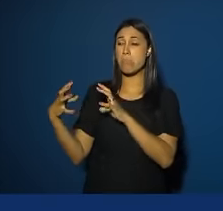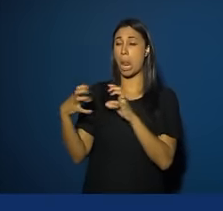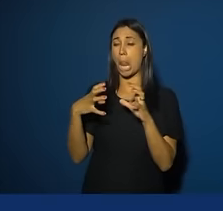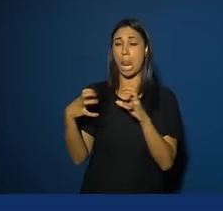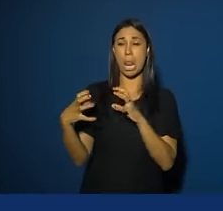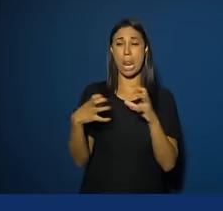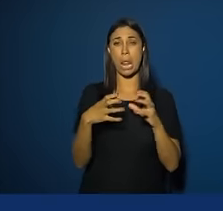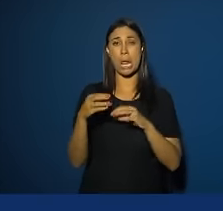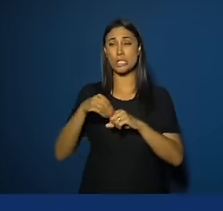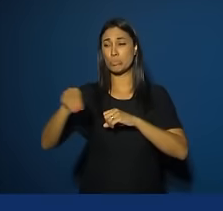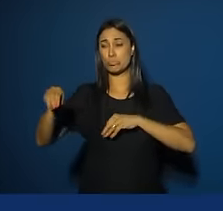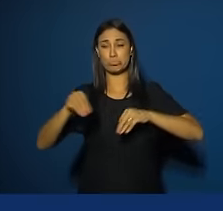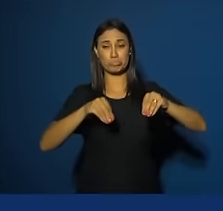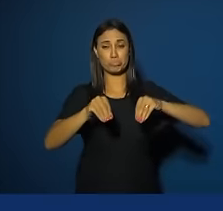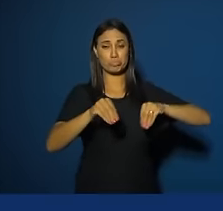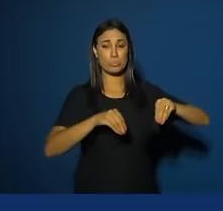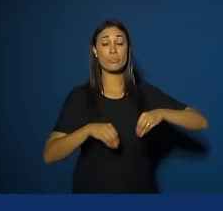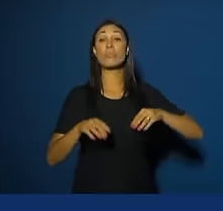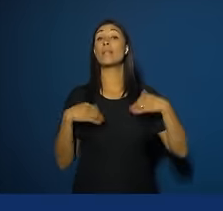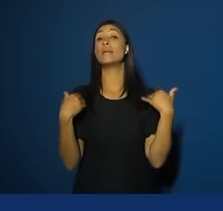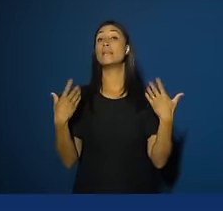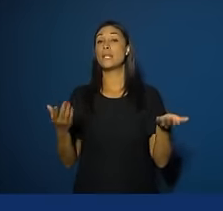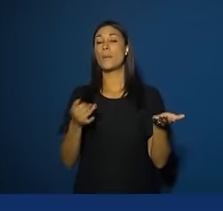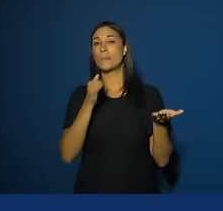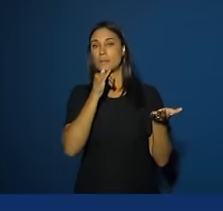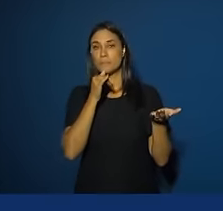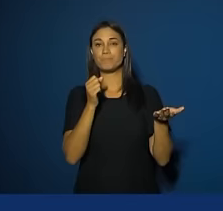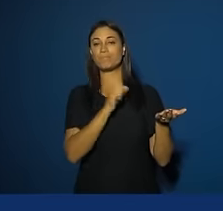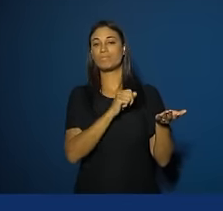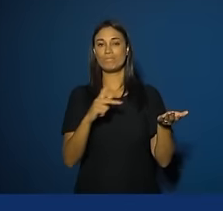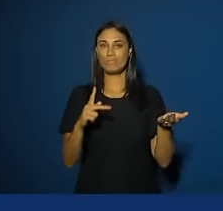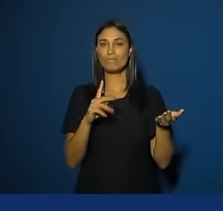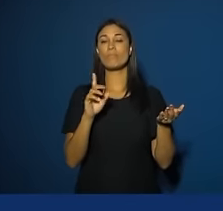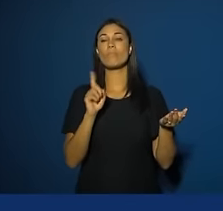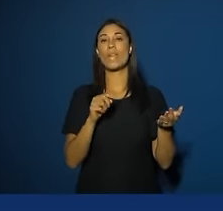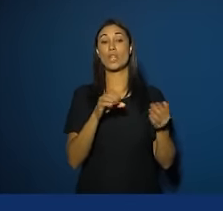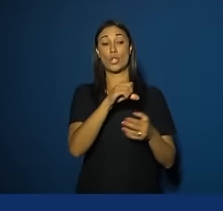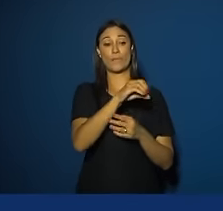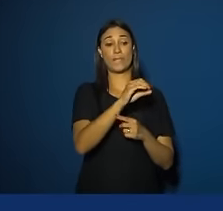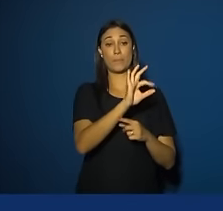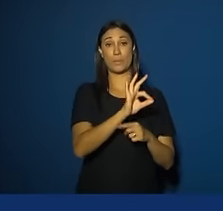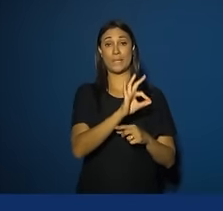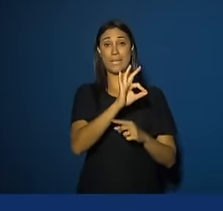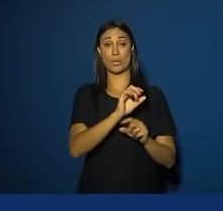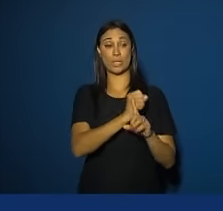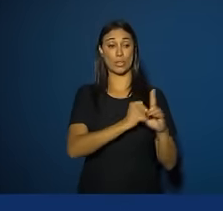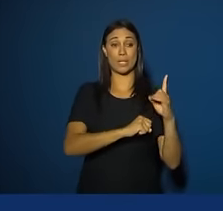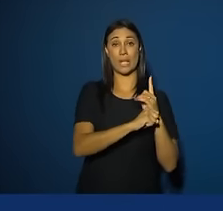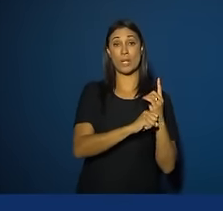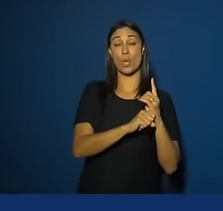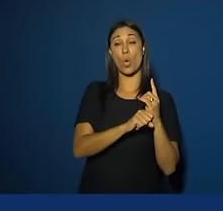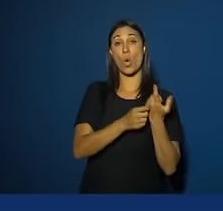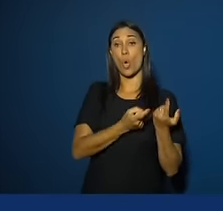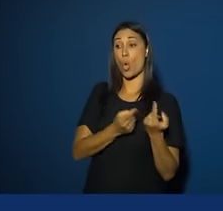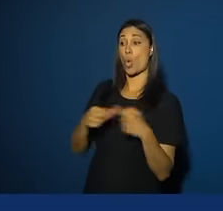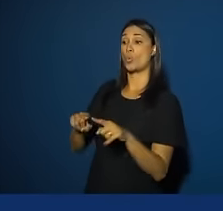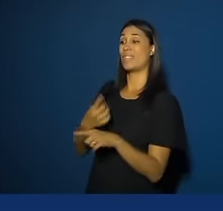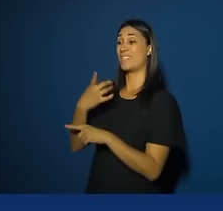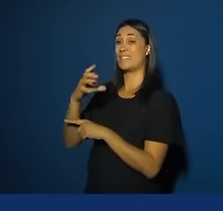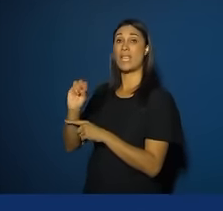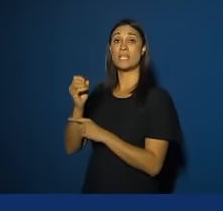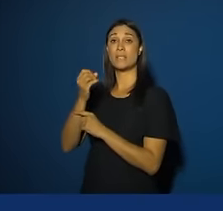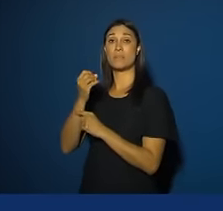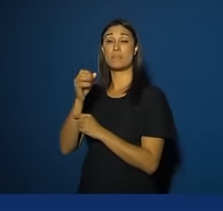distributivo né a reforma da Previdência se opera 90% da sociedade contra 10% dos privilegiados é